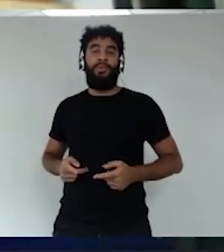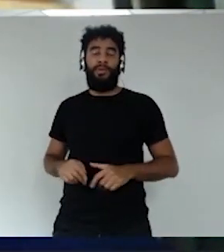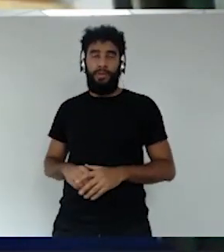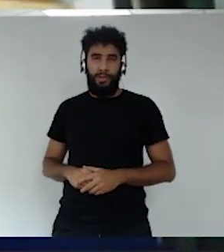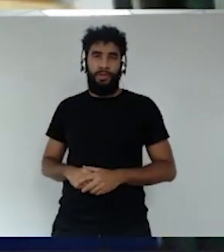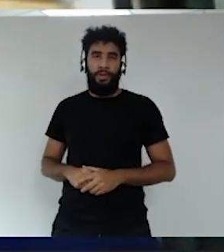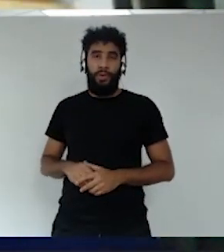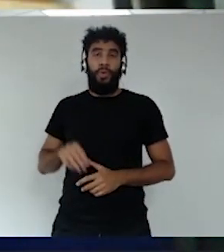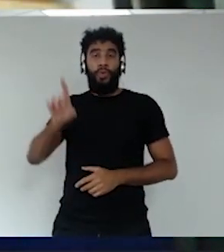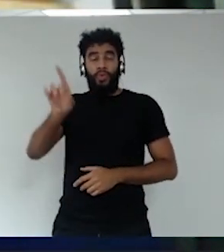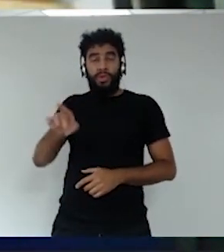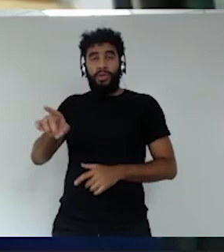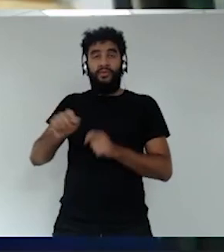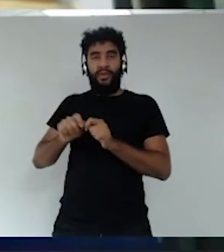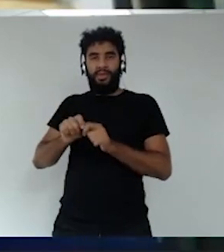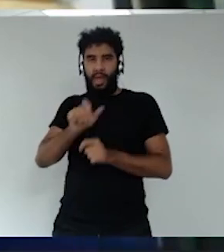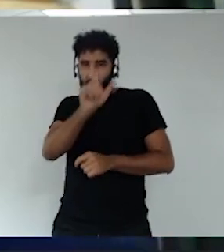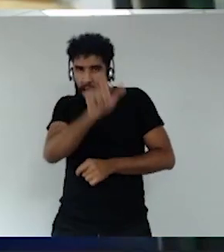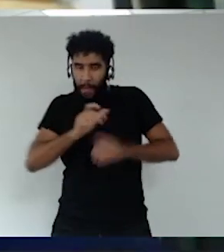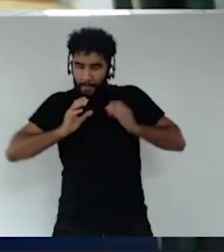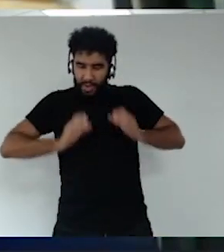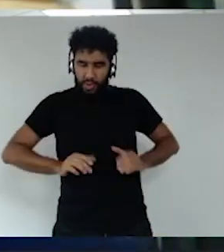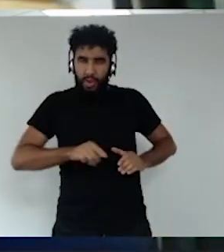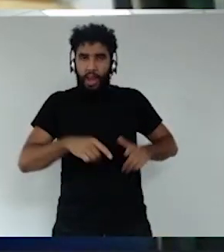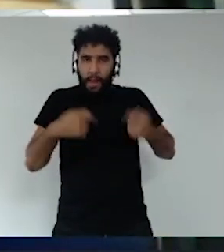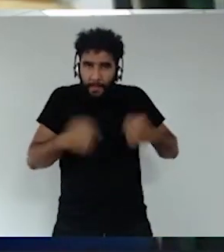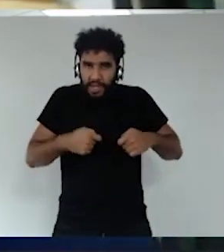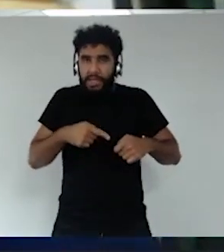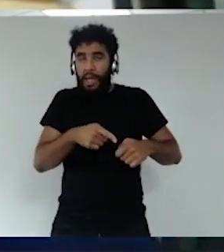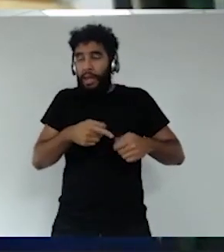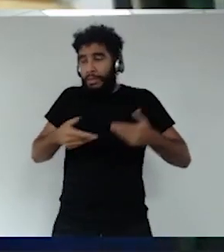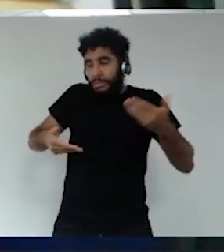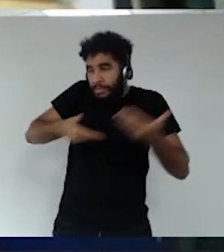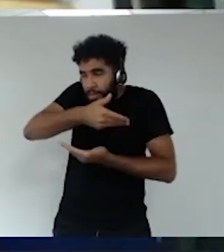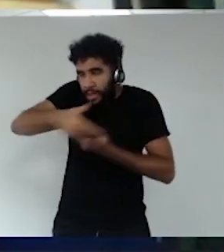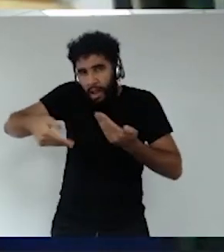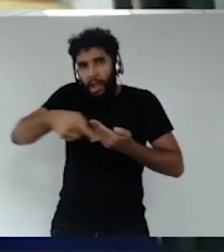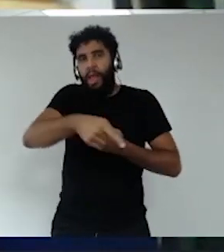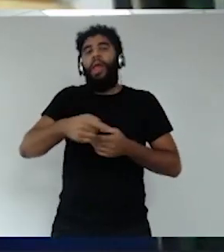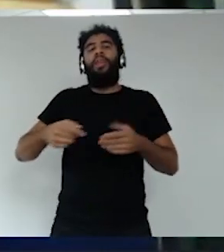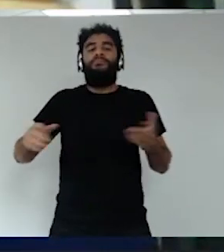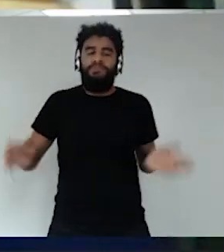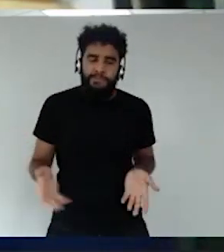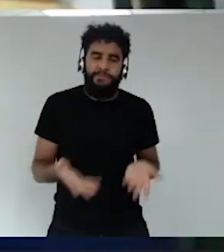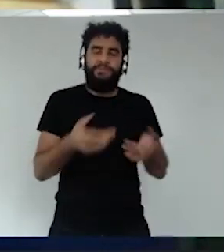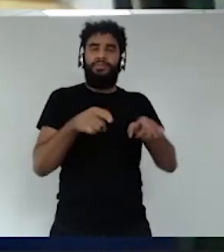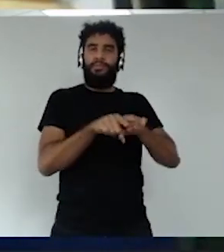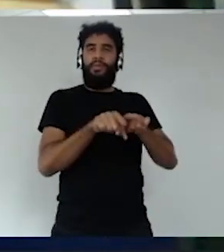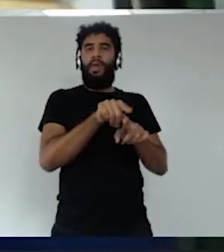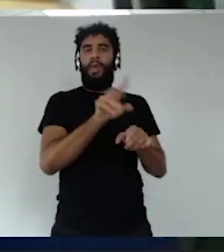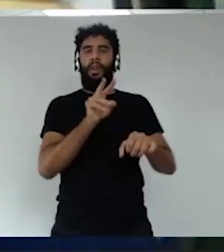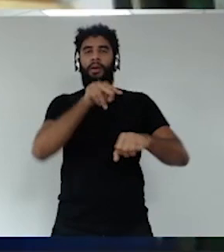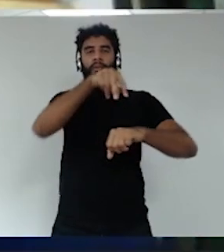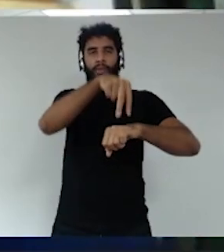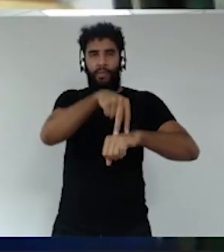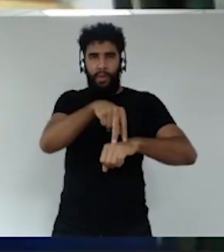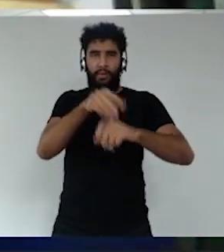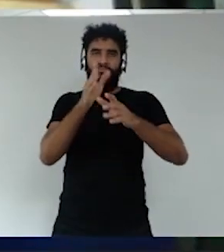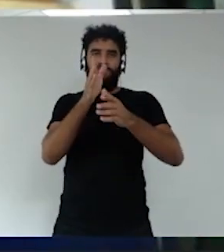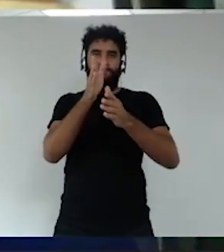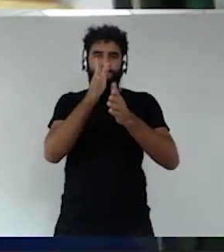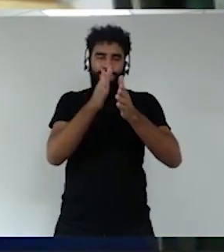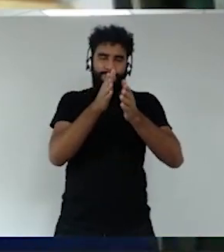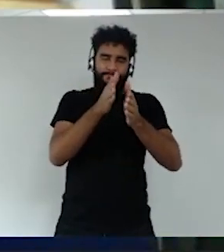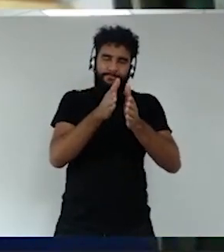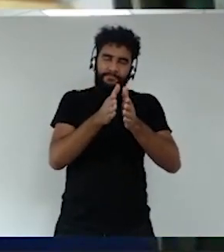qualifique o cidadão que está ali necessitando desses serviços para serem também protagonistas do processo